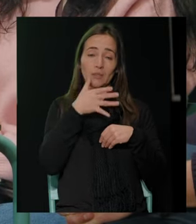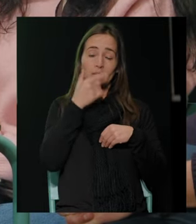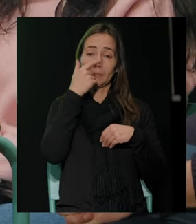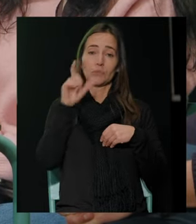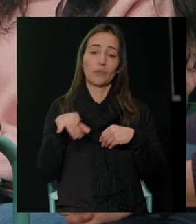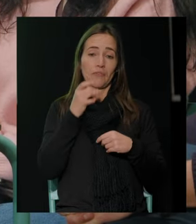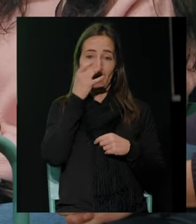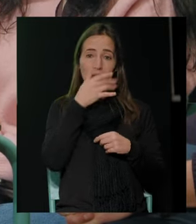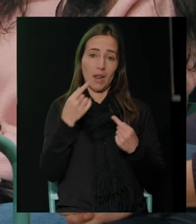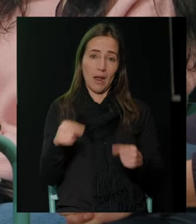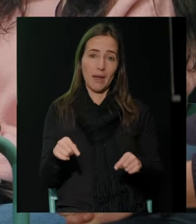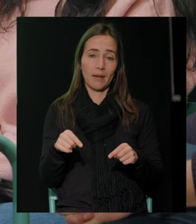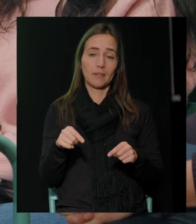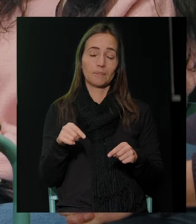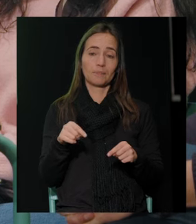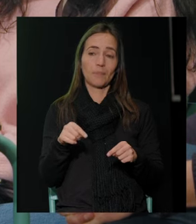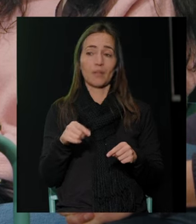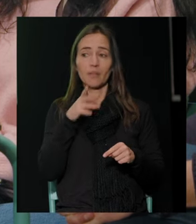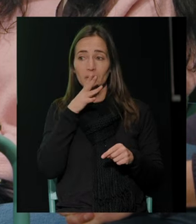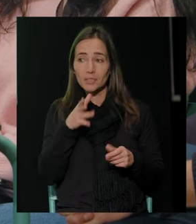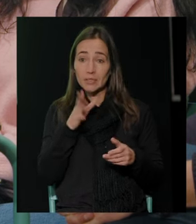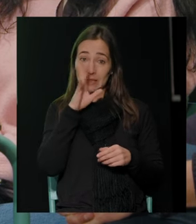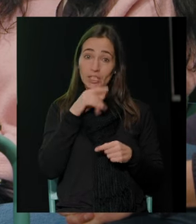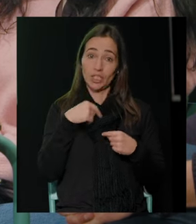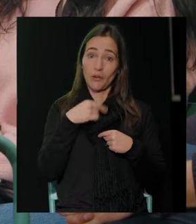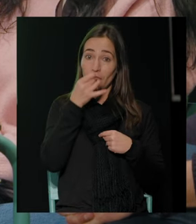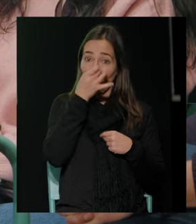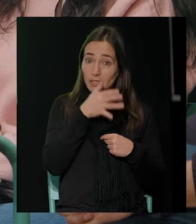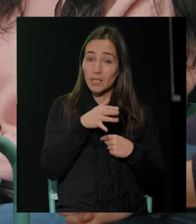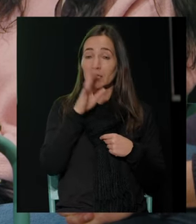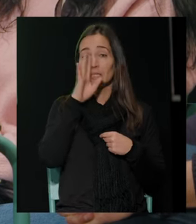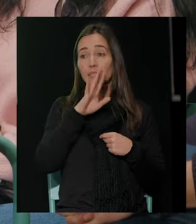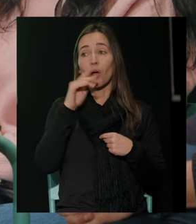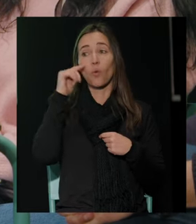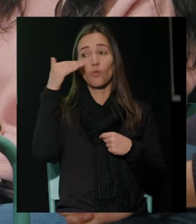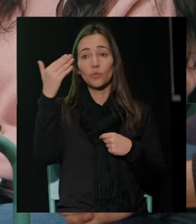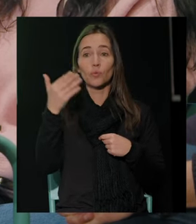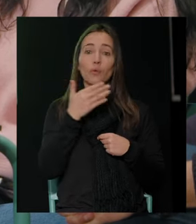frágil, está, em certa medida, a dizer: bem, se eu sou frágil, se o futuro